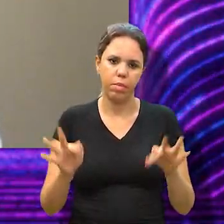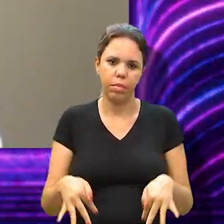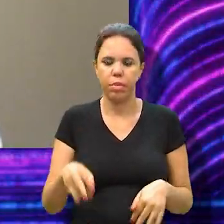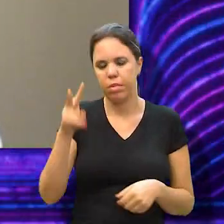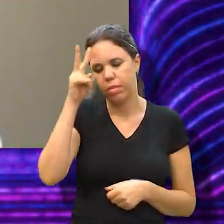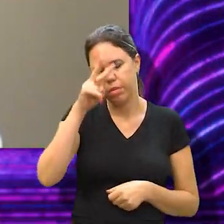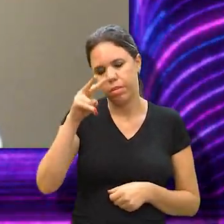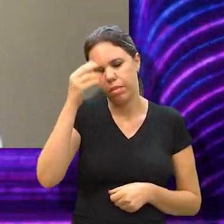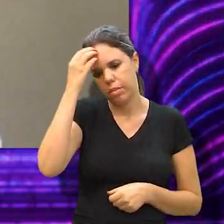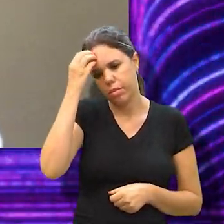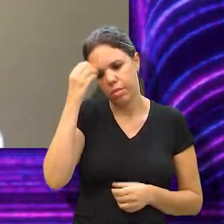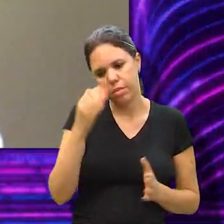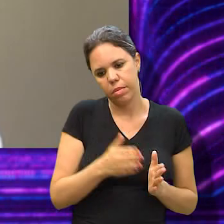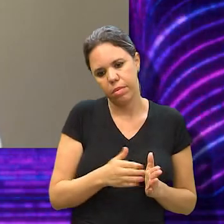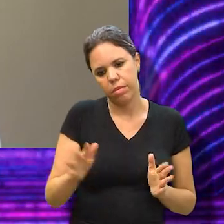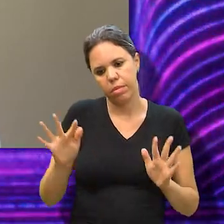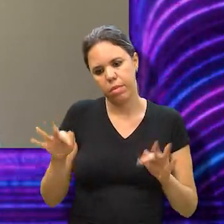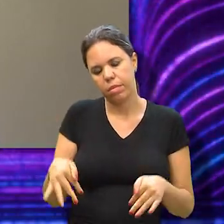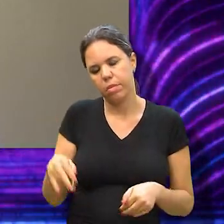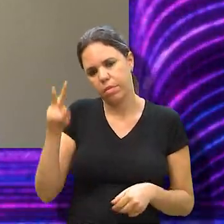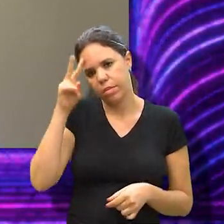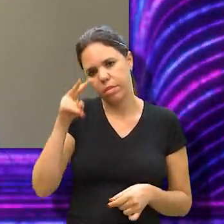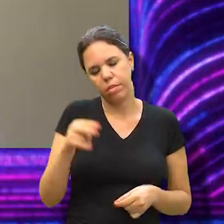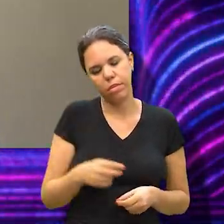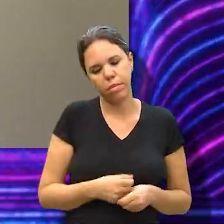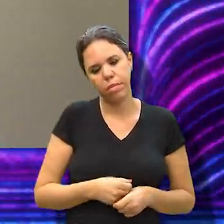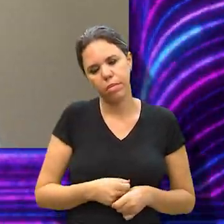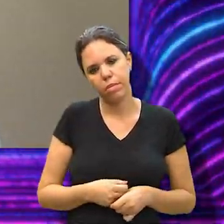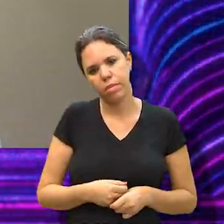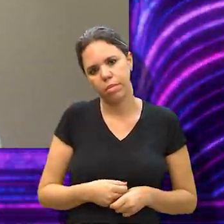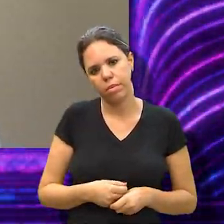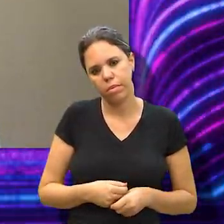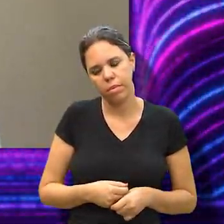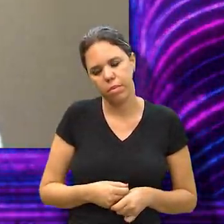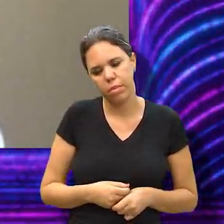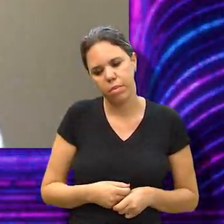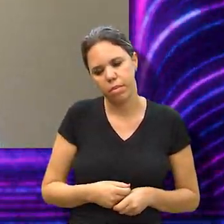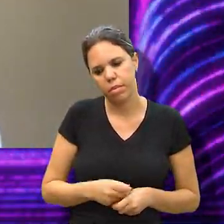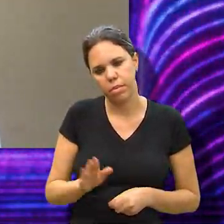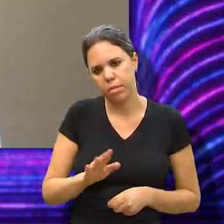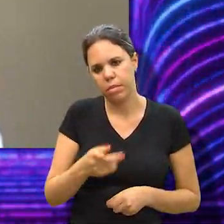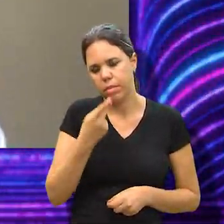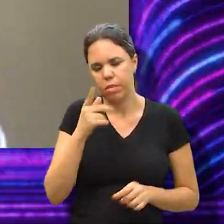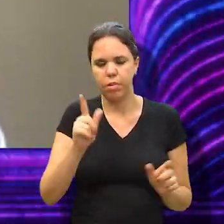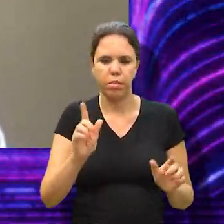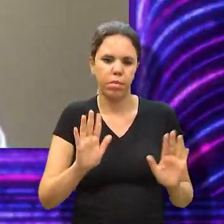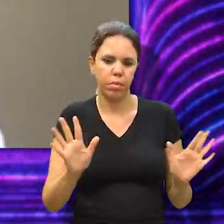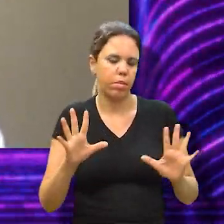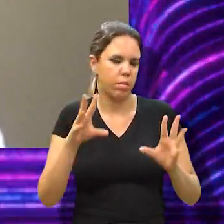história. Então, é uma cena do fim da história que não conta né,